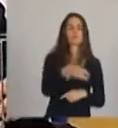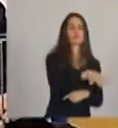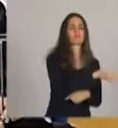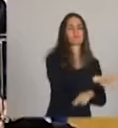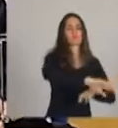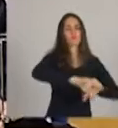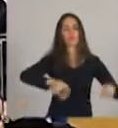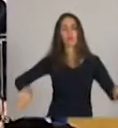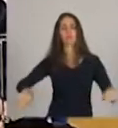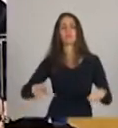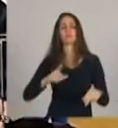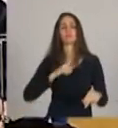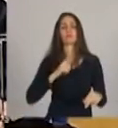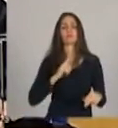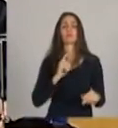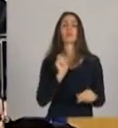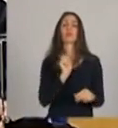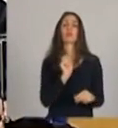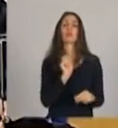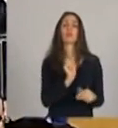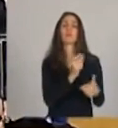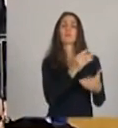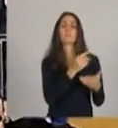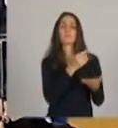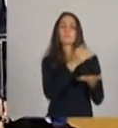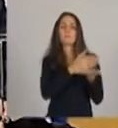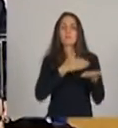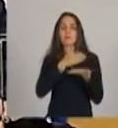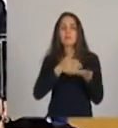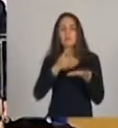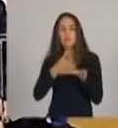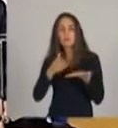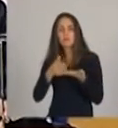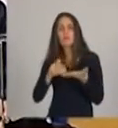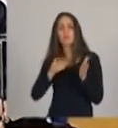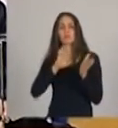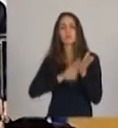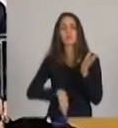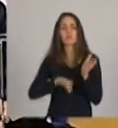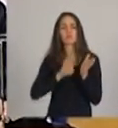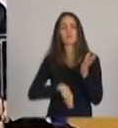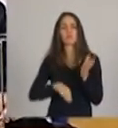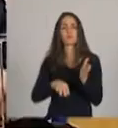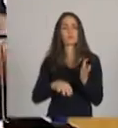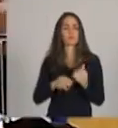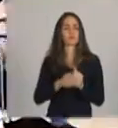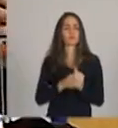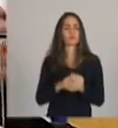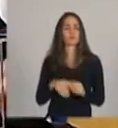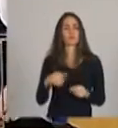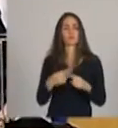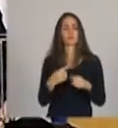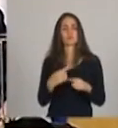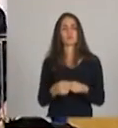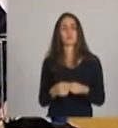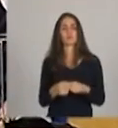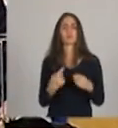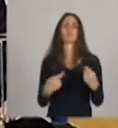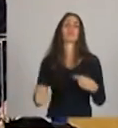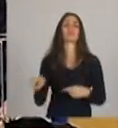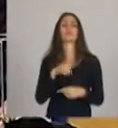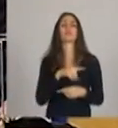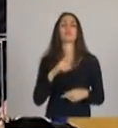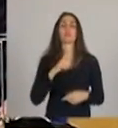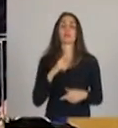benefícios consta a previsão de parcelamento, desconto de multas e juros para os débitos tributários.